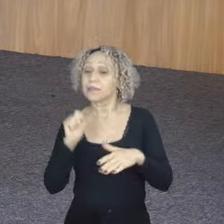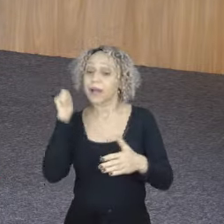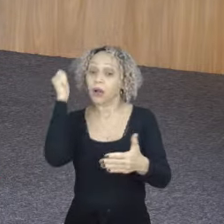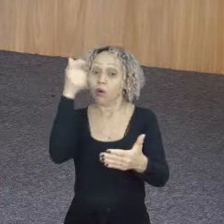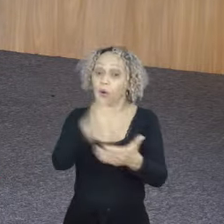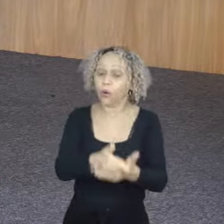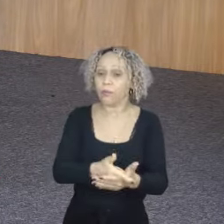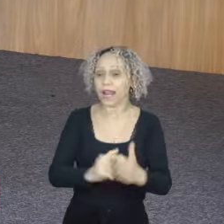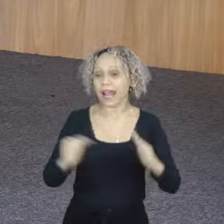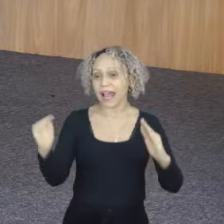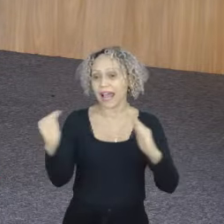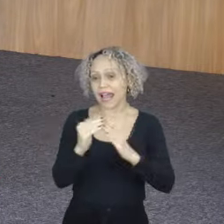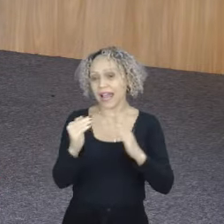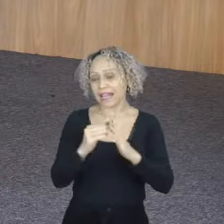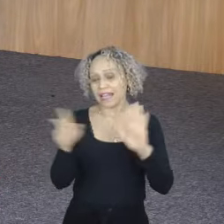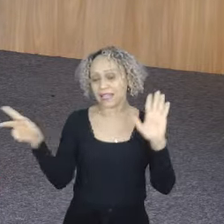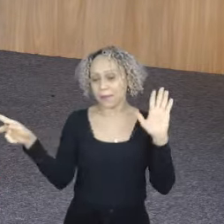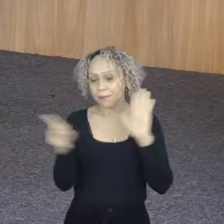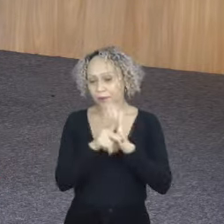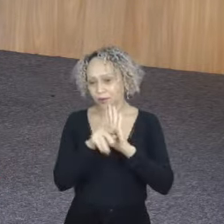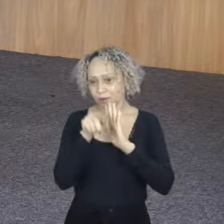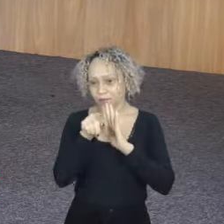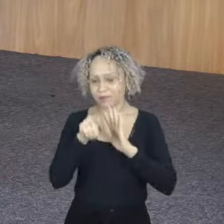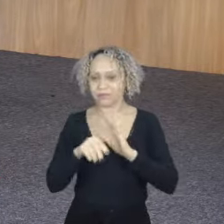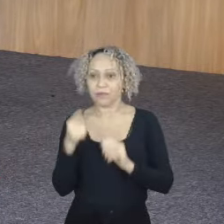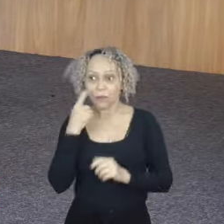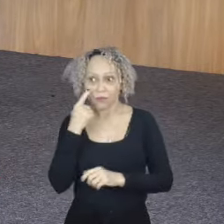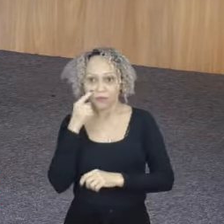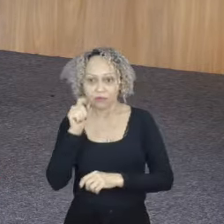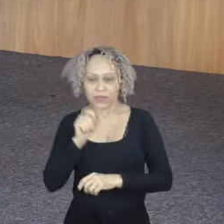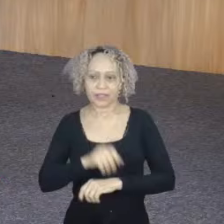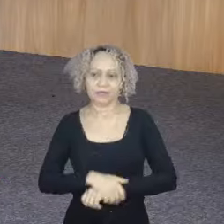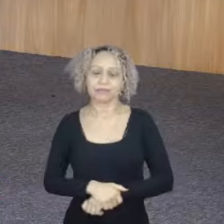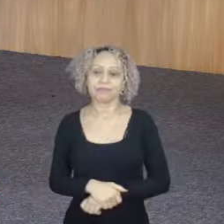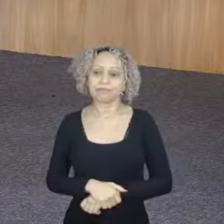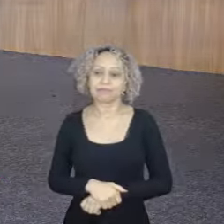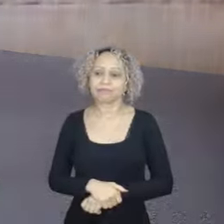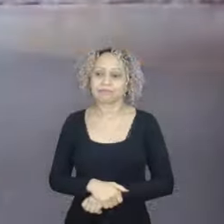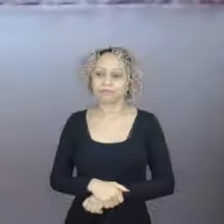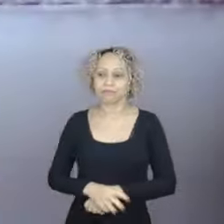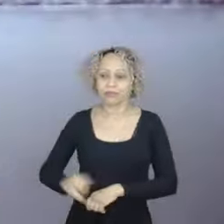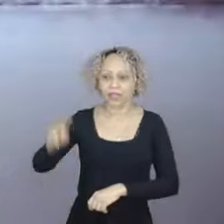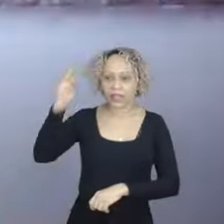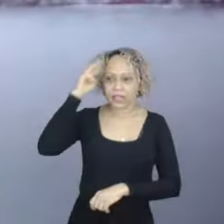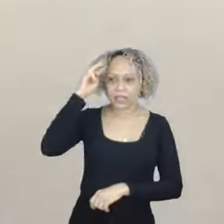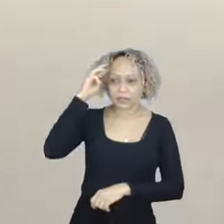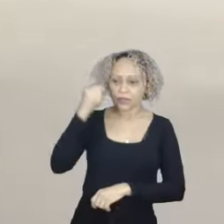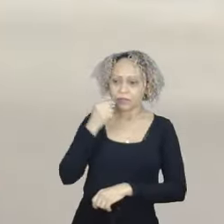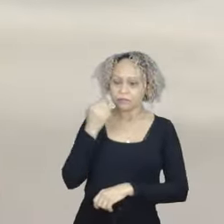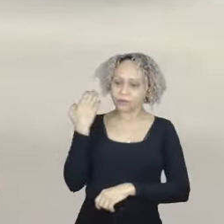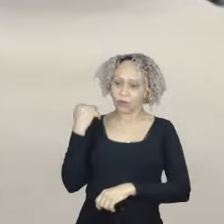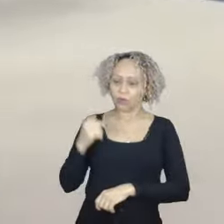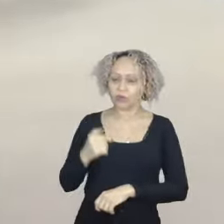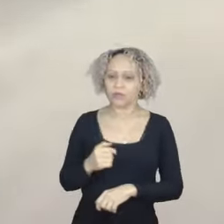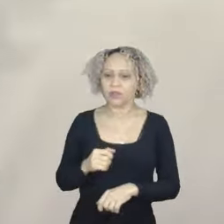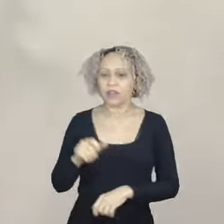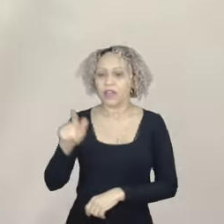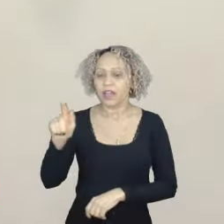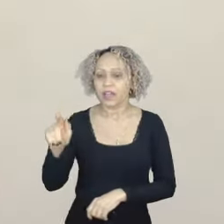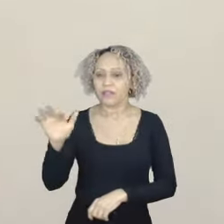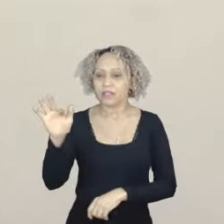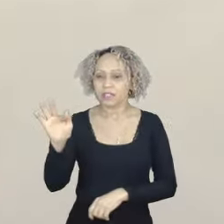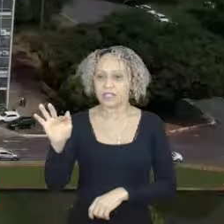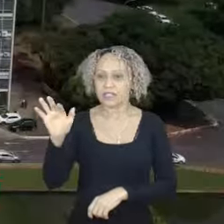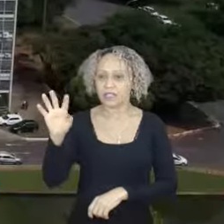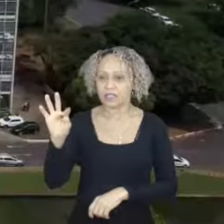anúncio com a matéria aqui da Poliana Regia. Na última terça-feira, o FGTS Futuro foi aprovado